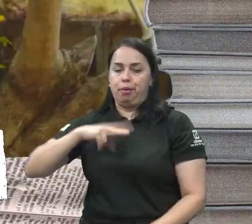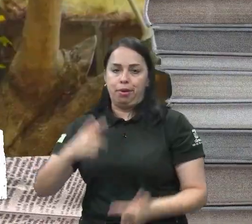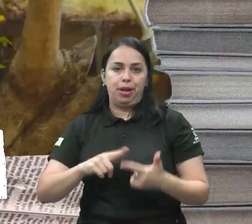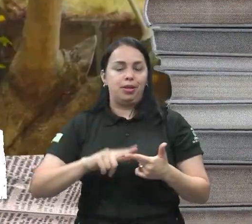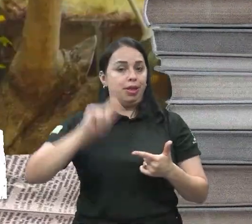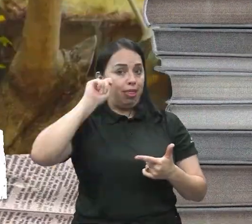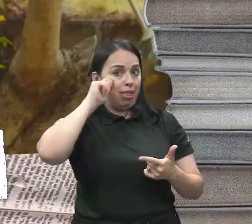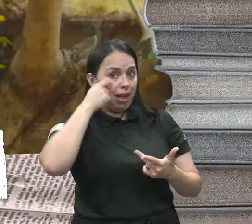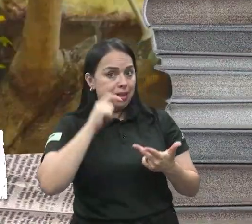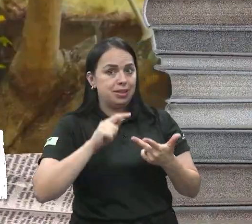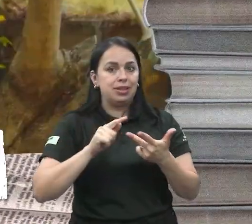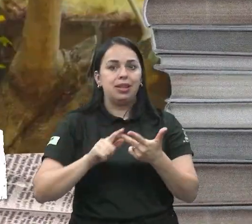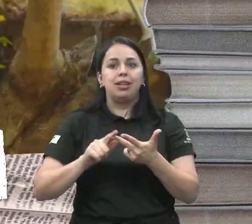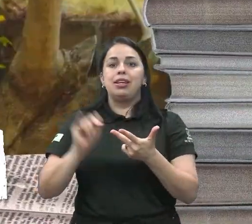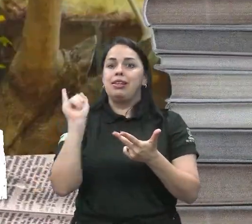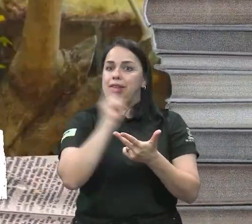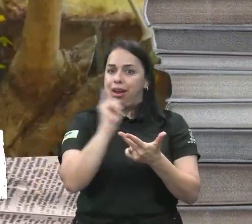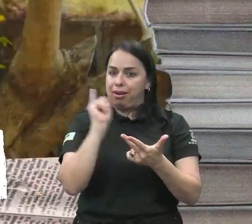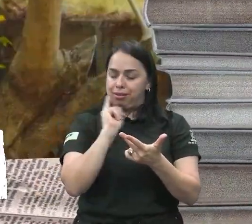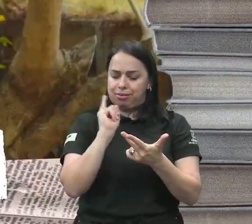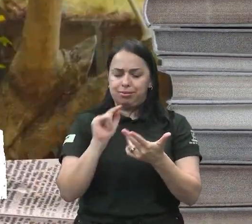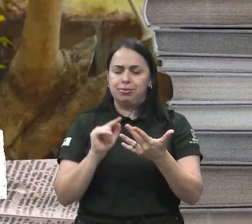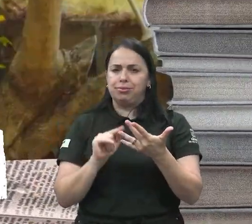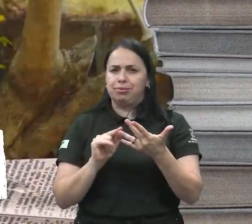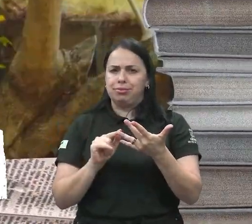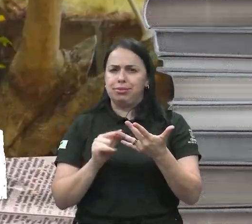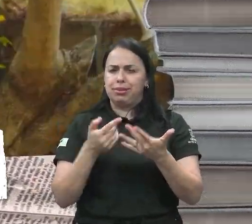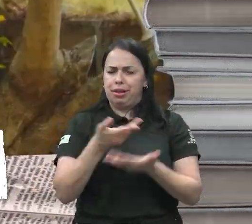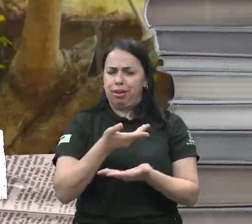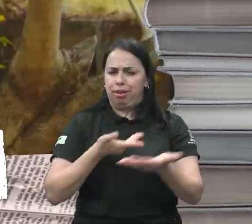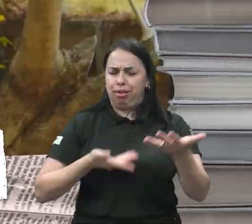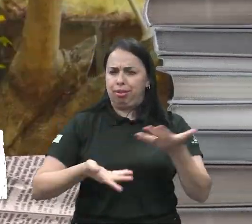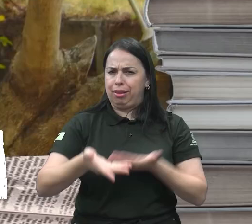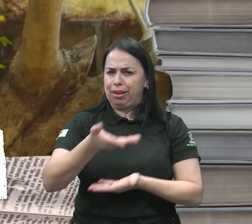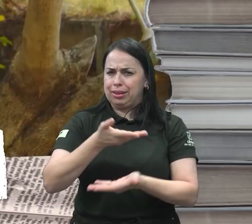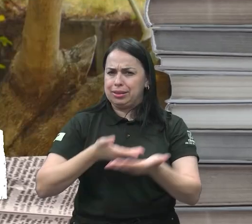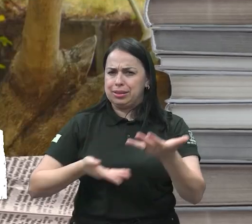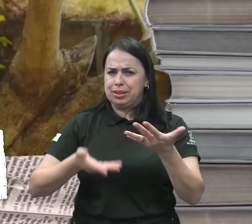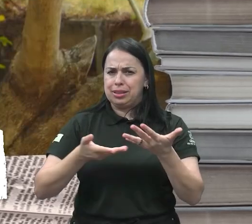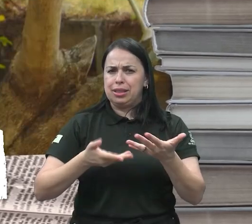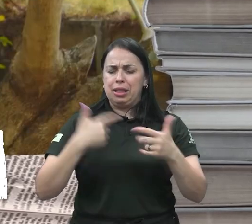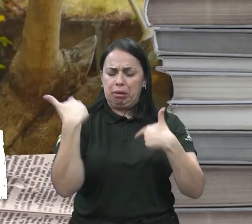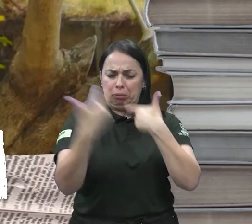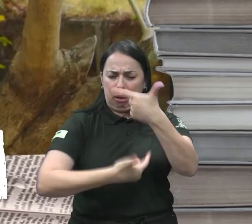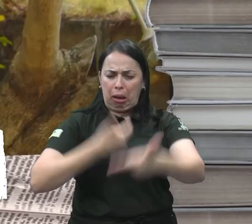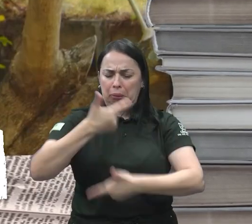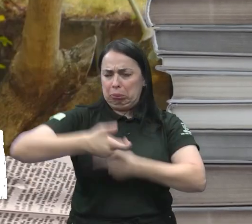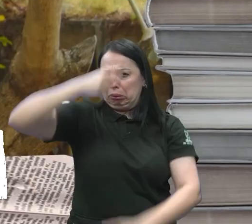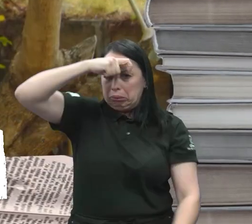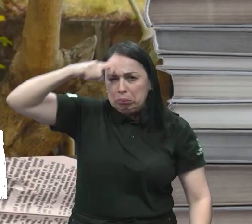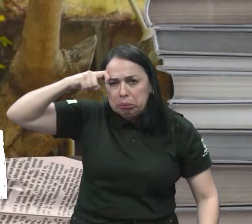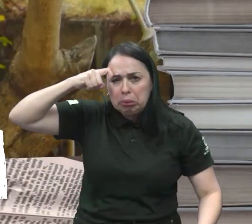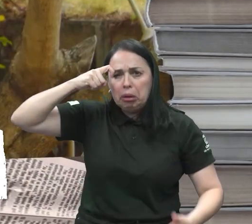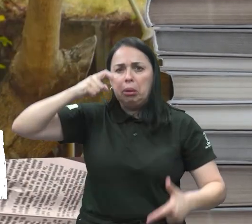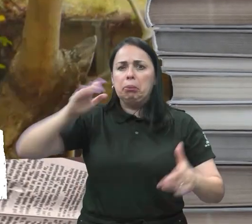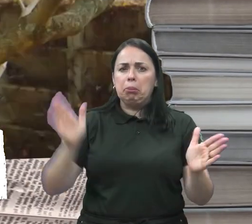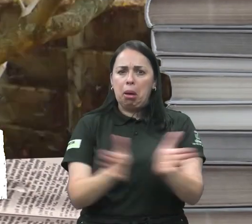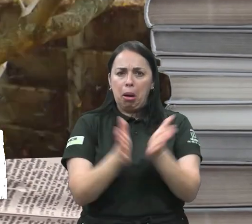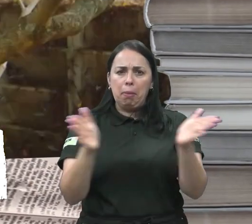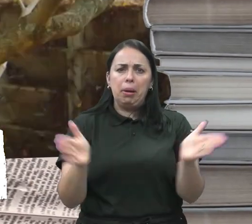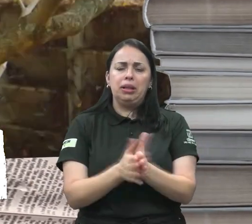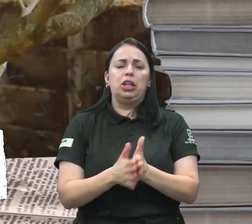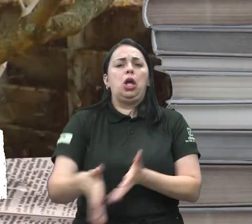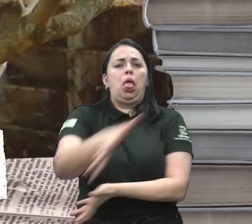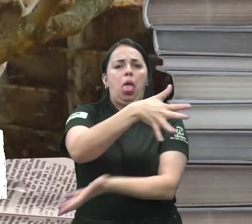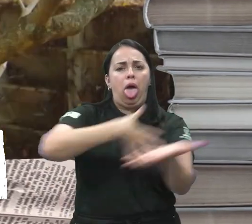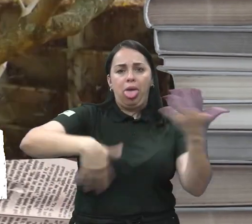negros escravizados, imigrantes italianos, relações de interesse, exploração do trabalho, pobreza, confusão.